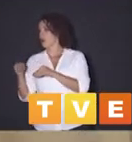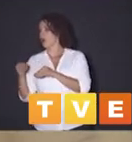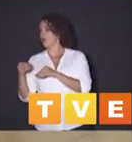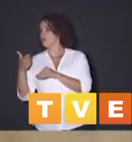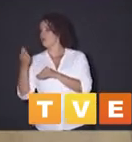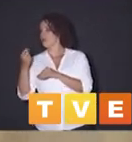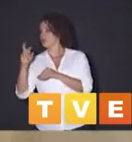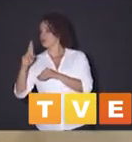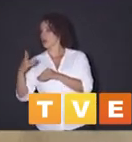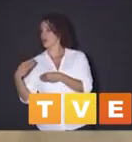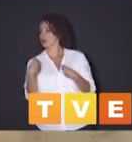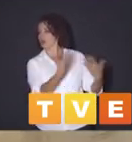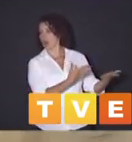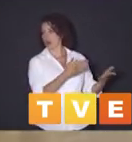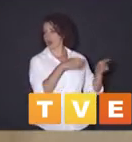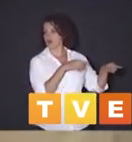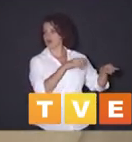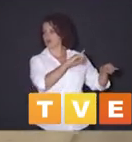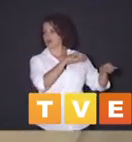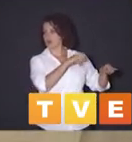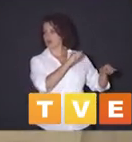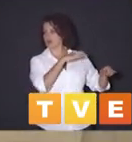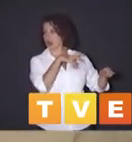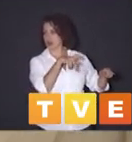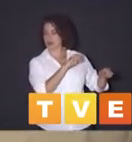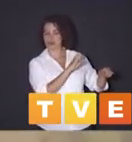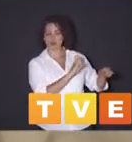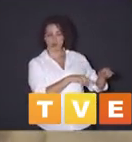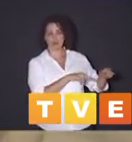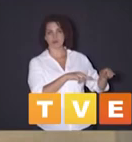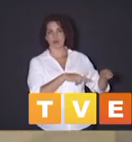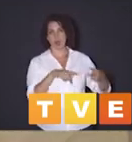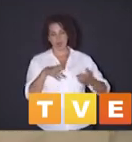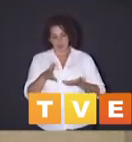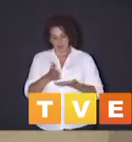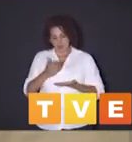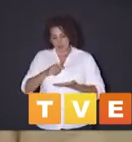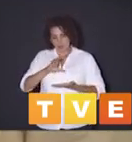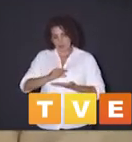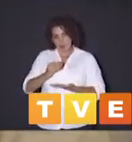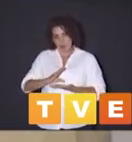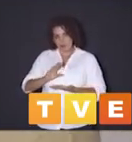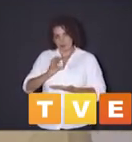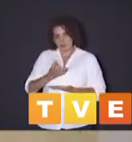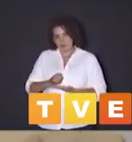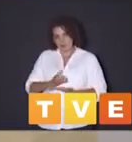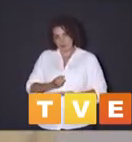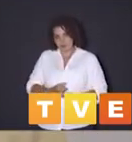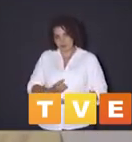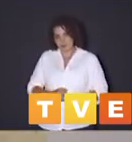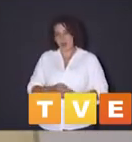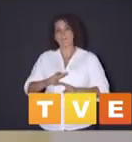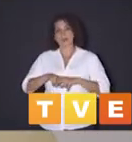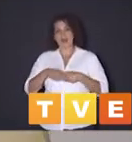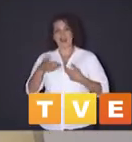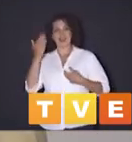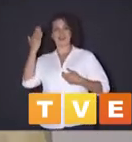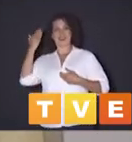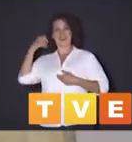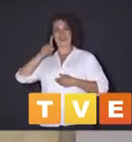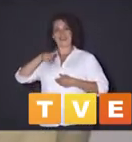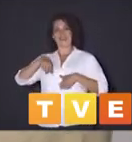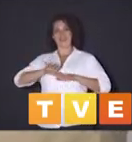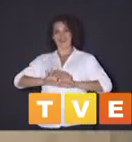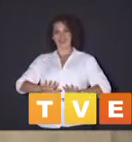já ficava anotada na invasão não é assim que o dinheiro passava de um pro outro no banco então